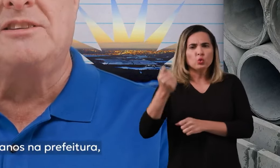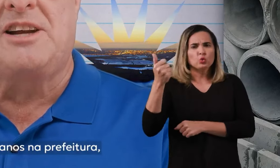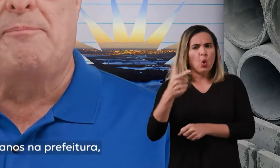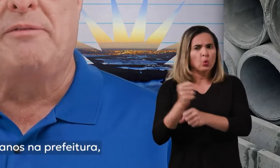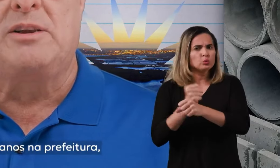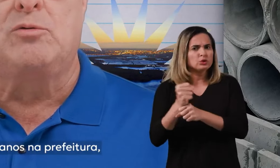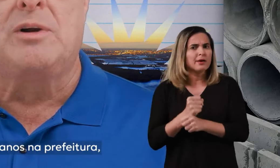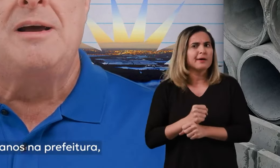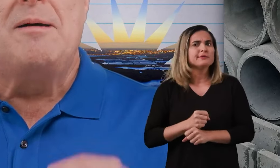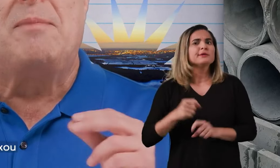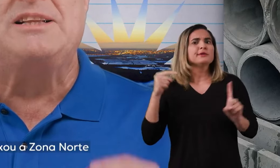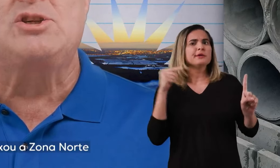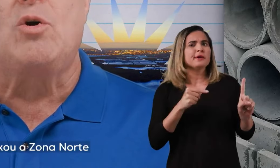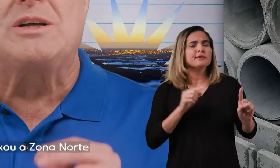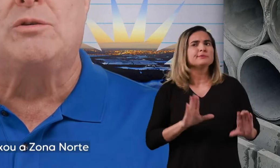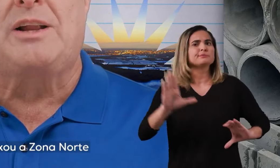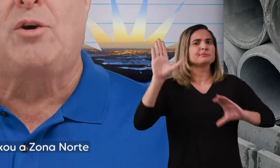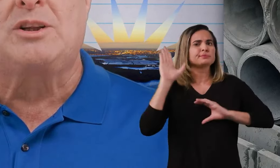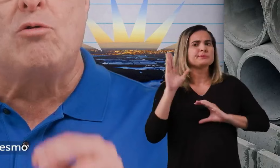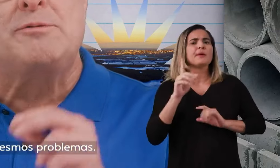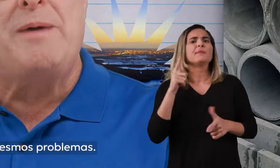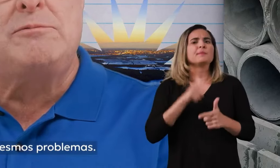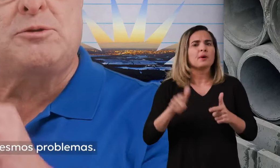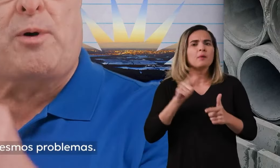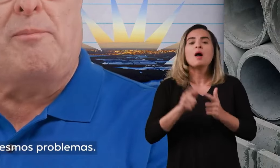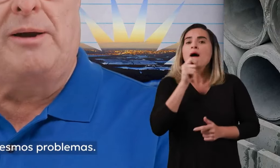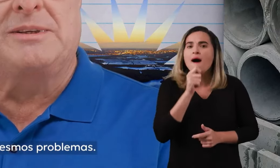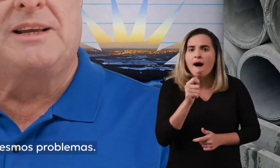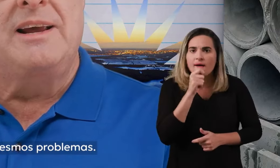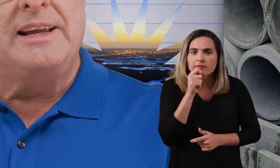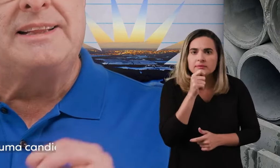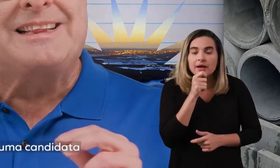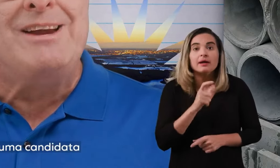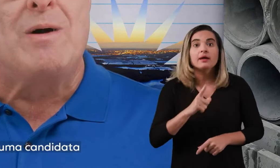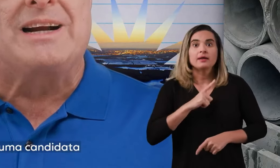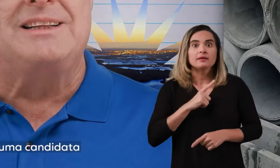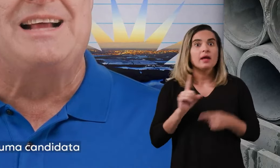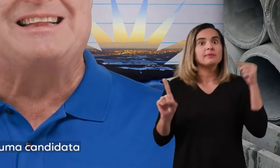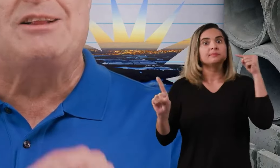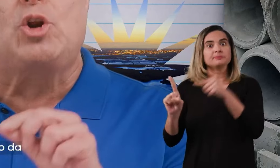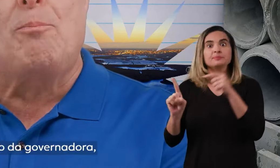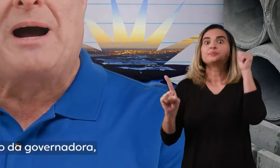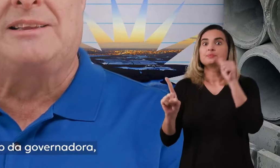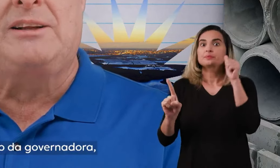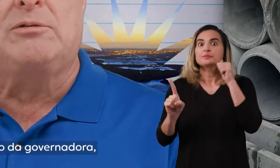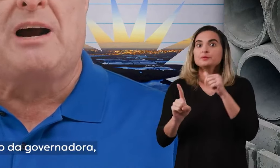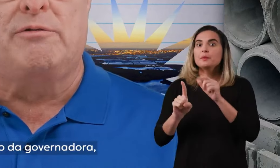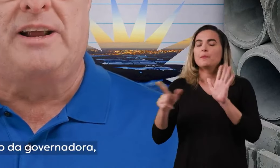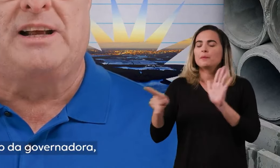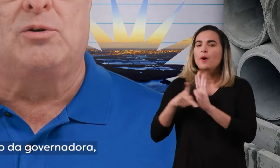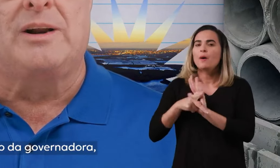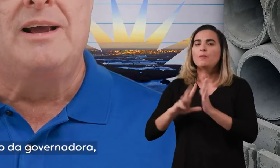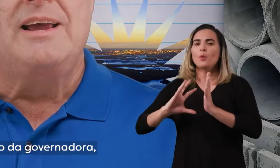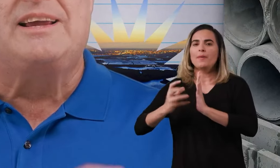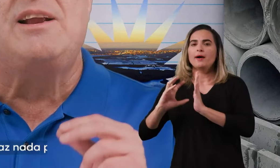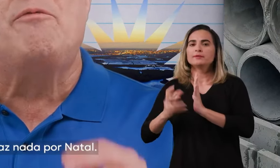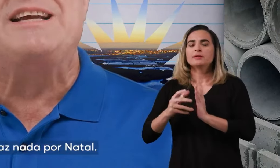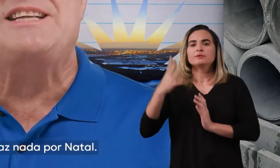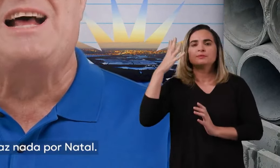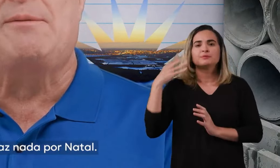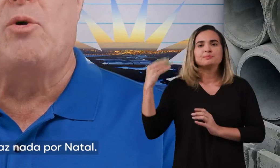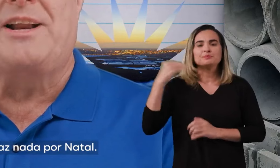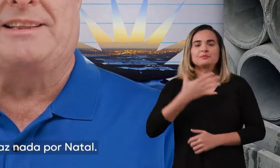12 anos na prefeitura, mas deixou a Zona Norte com os mesmos problemas. E tem uma candidata do partido da governadora que